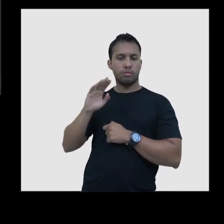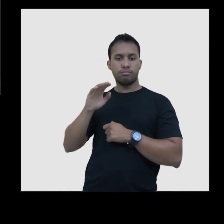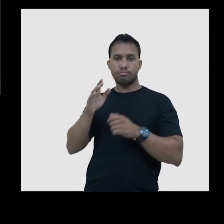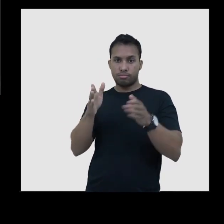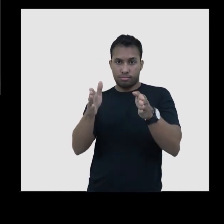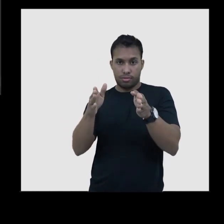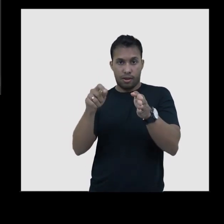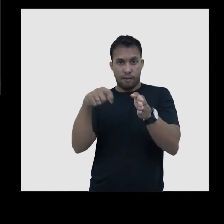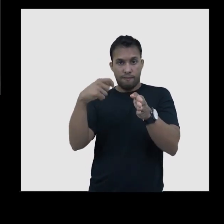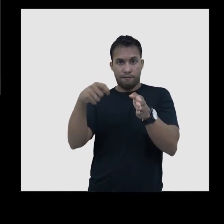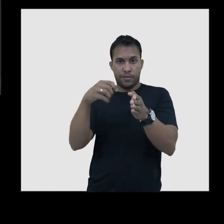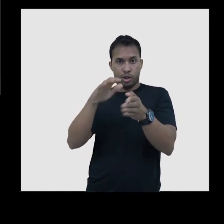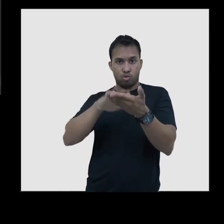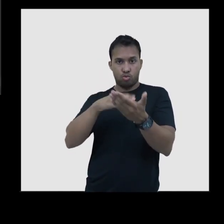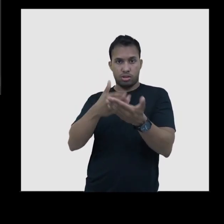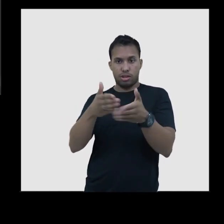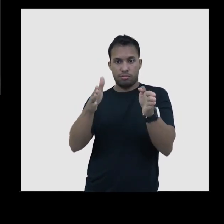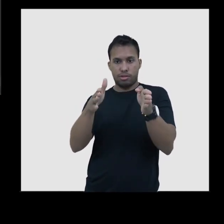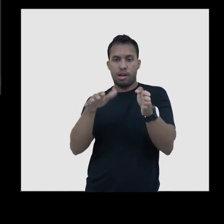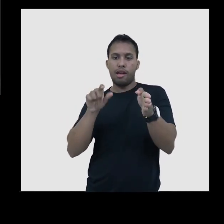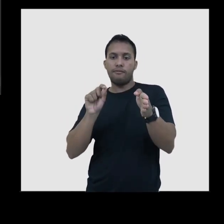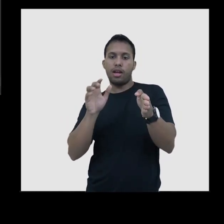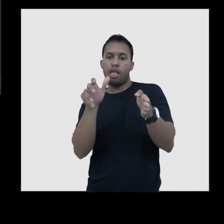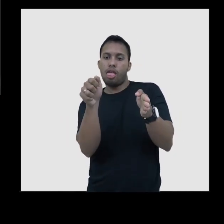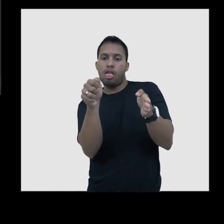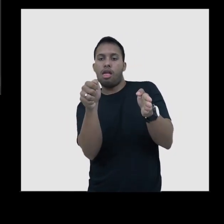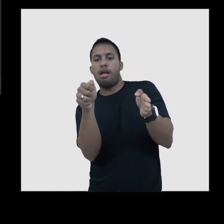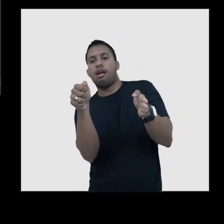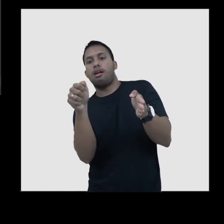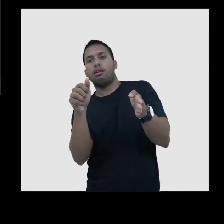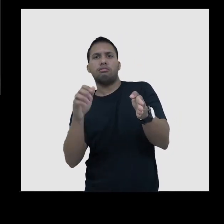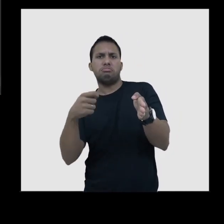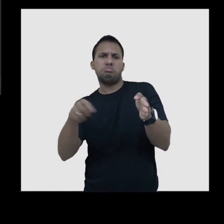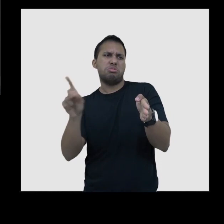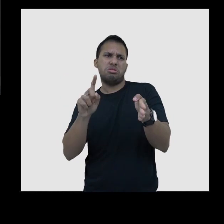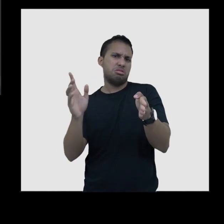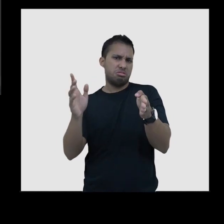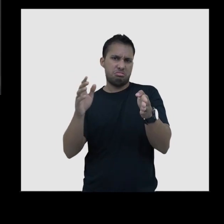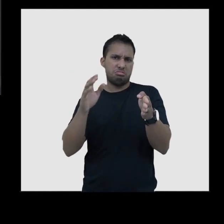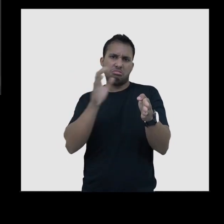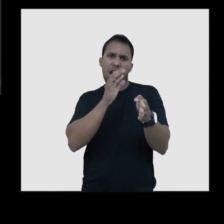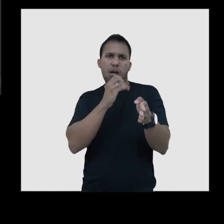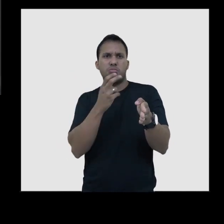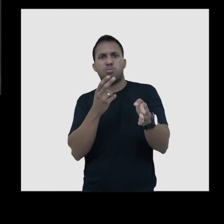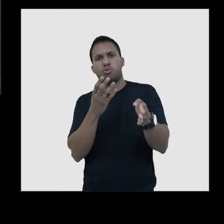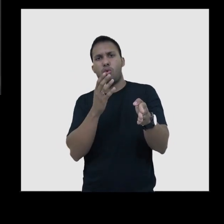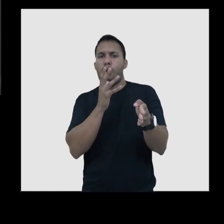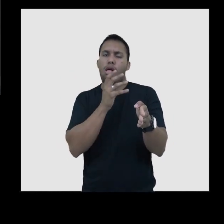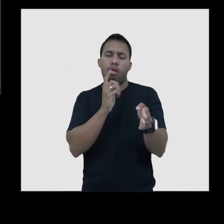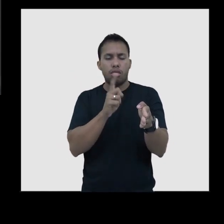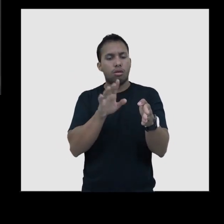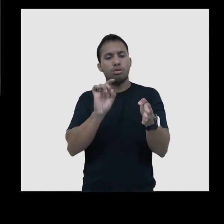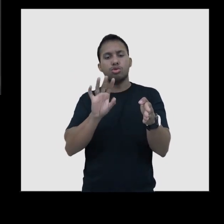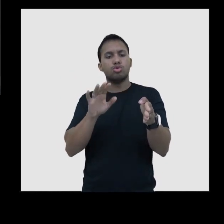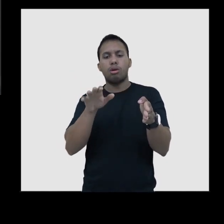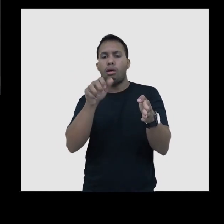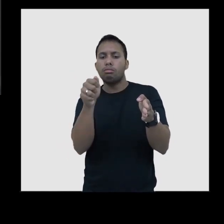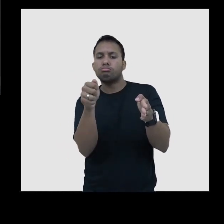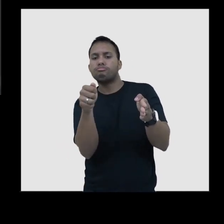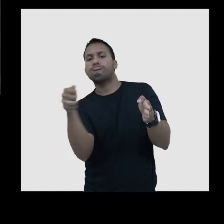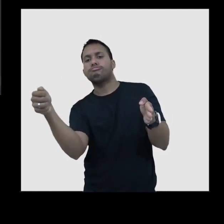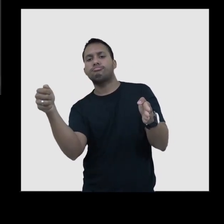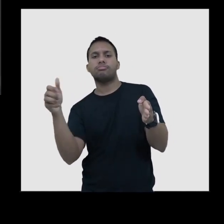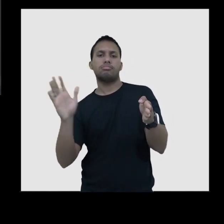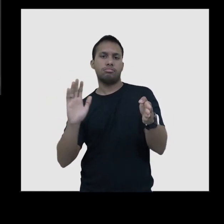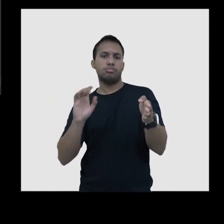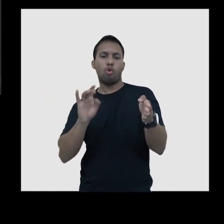mesmo, a gente chega ao final do vídeo do intérprete e arrasta para ele durar até aqui. Sem alterar a velocidade de vídeo. No caso